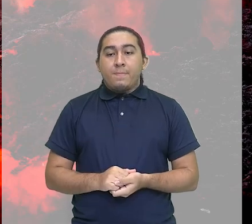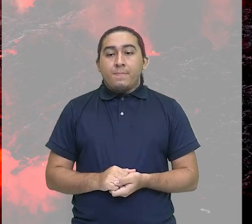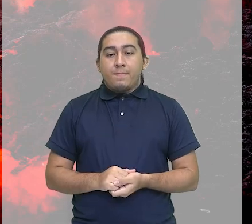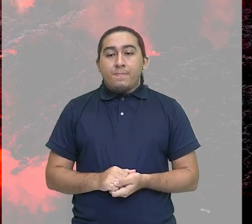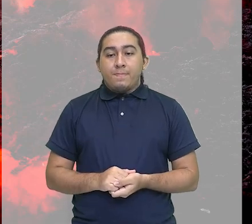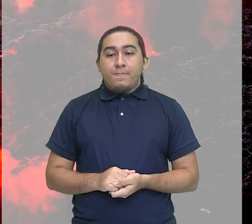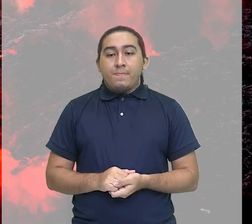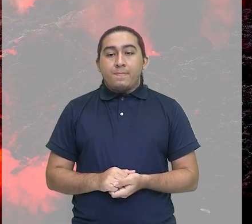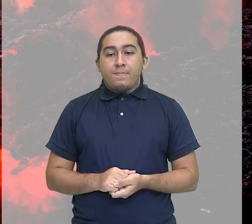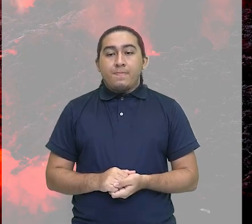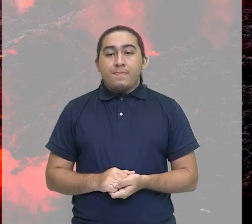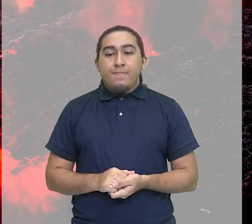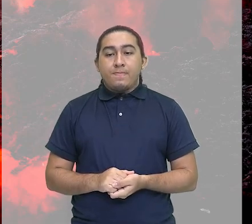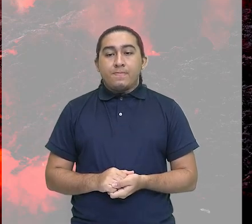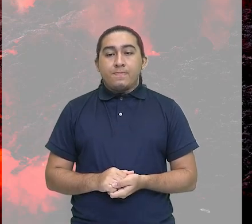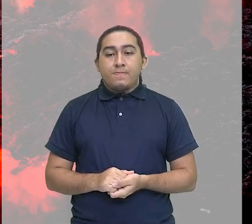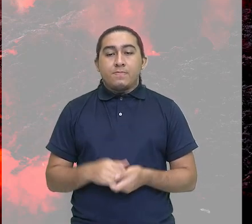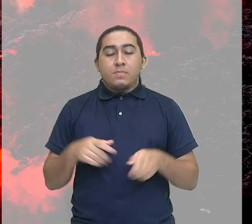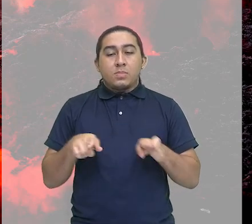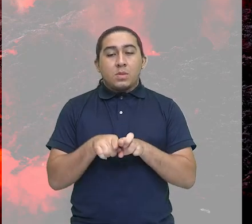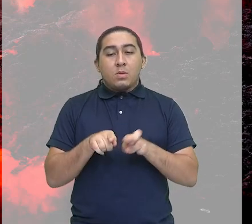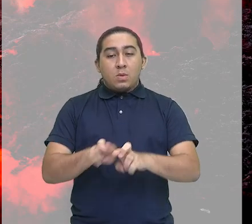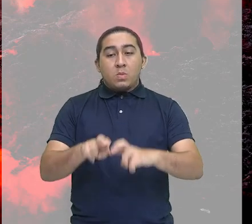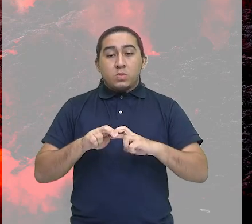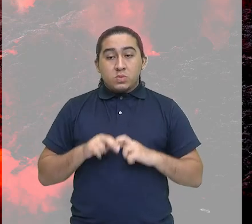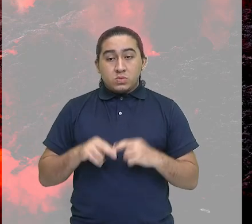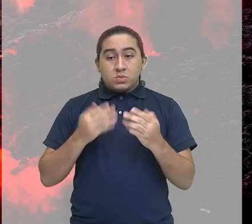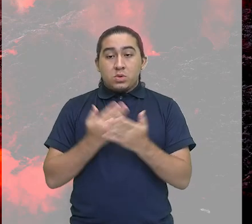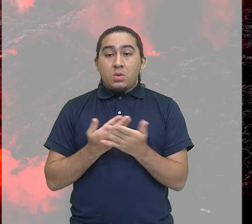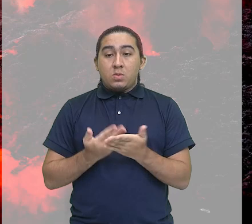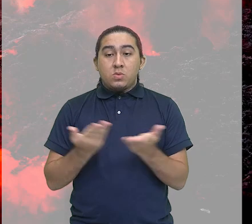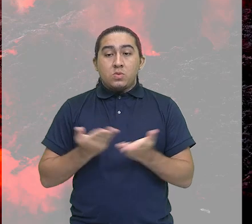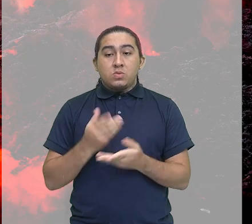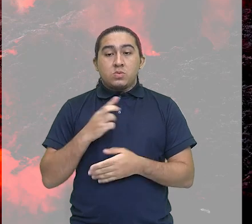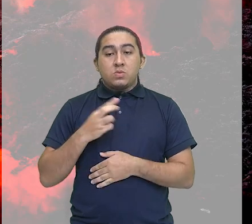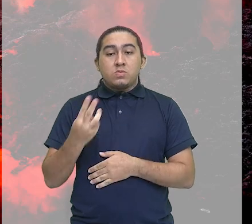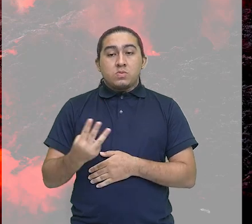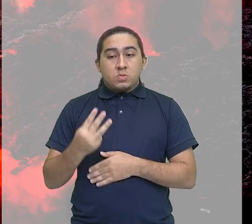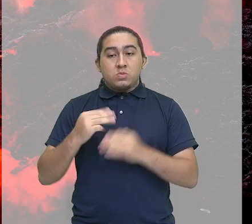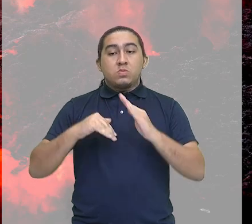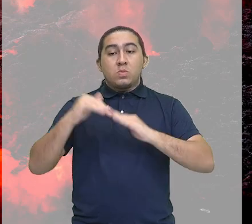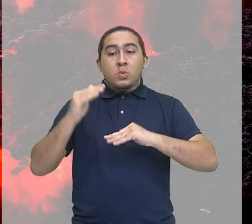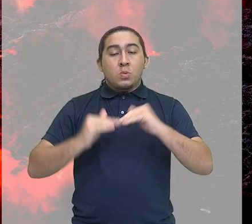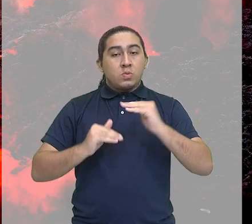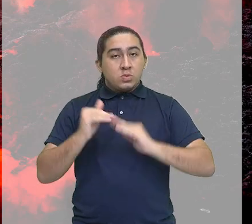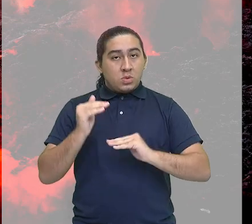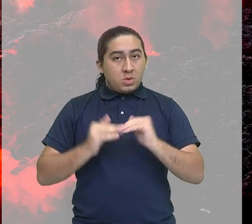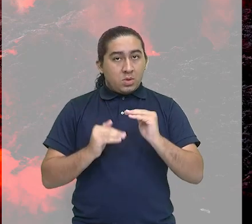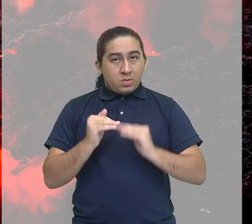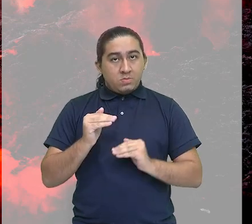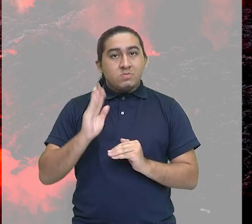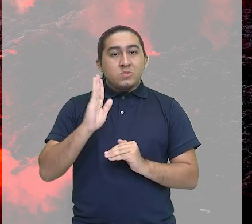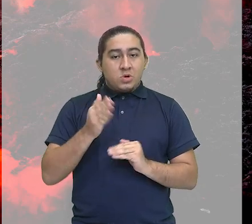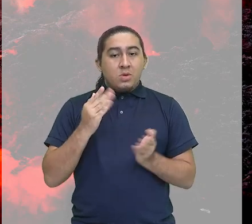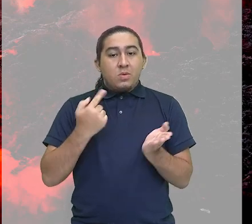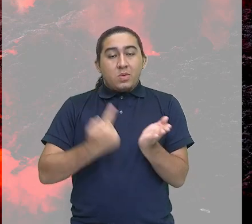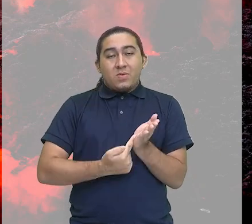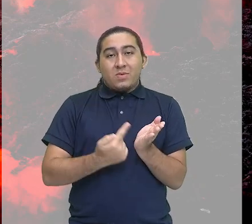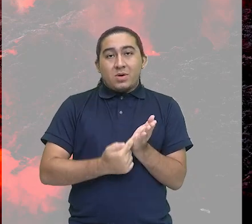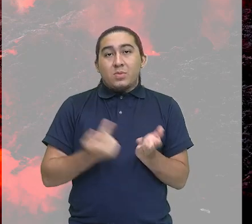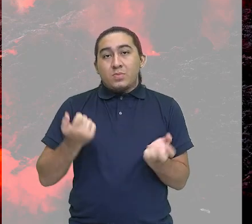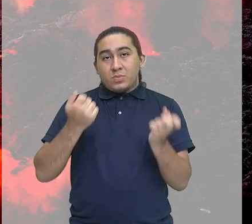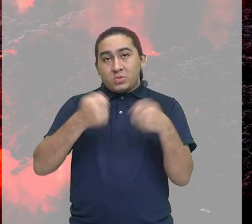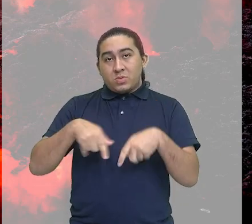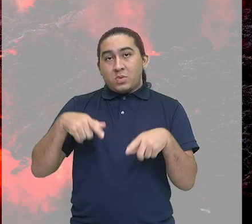para isso, né, nós temos aqui na nossa aula 3 especialistas que foram convidadas para